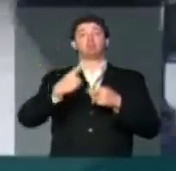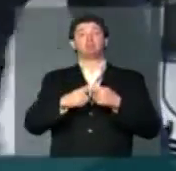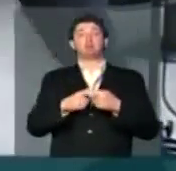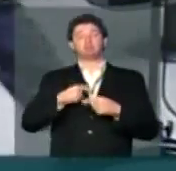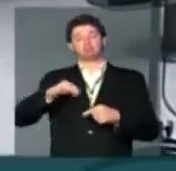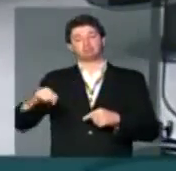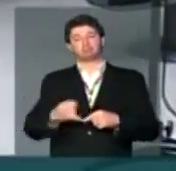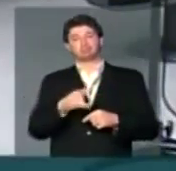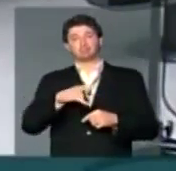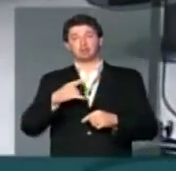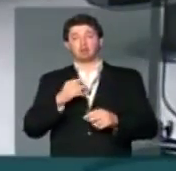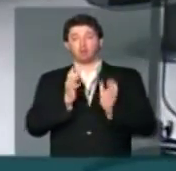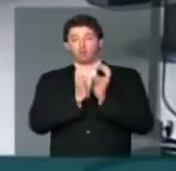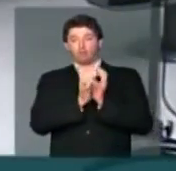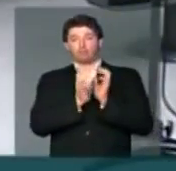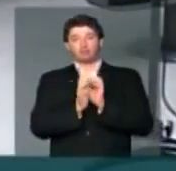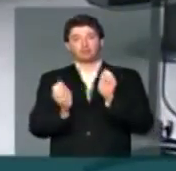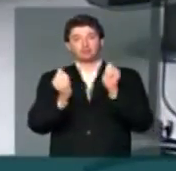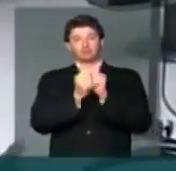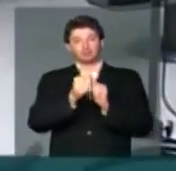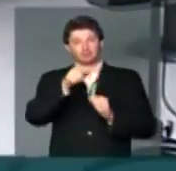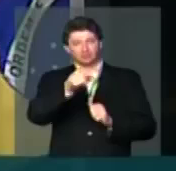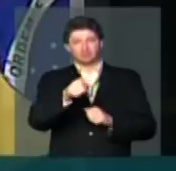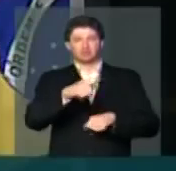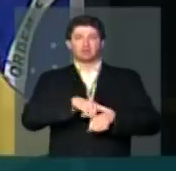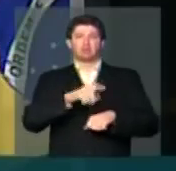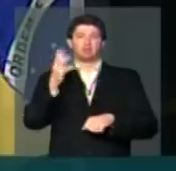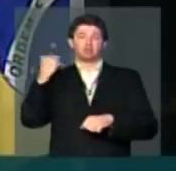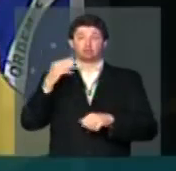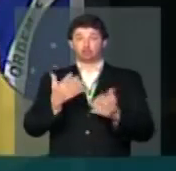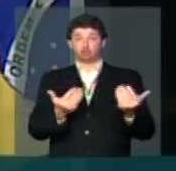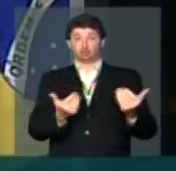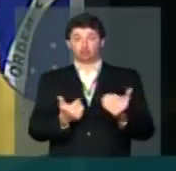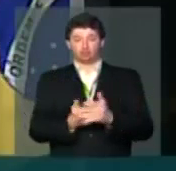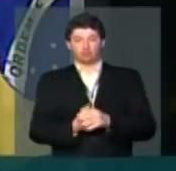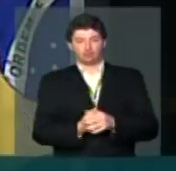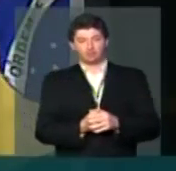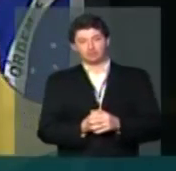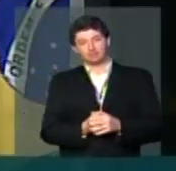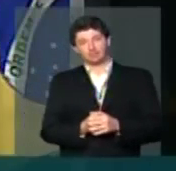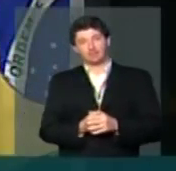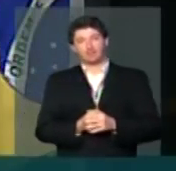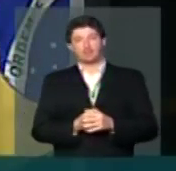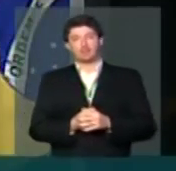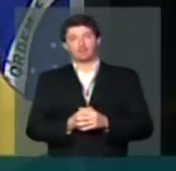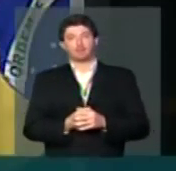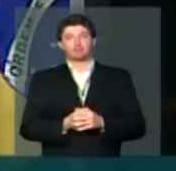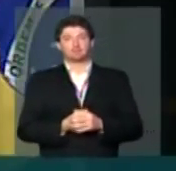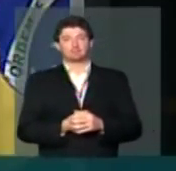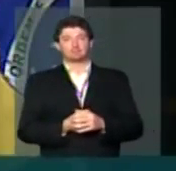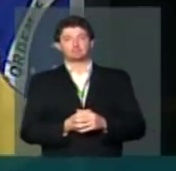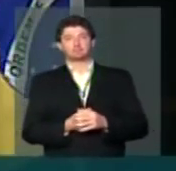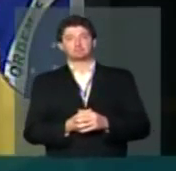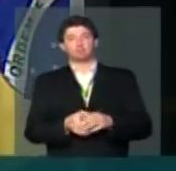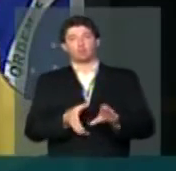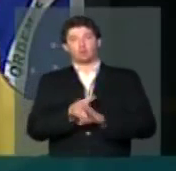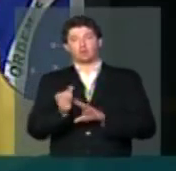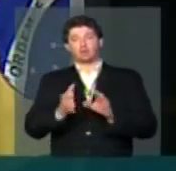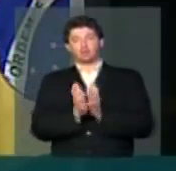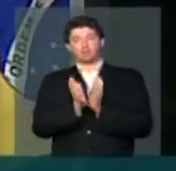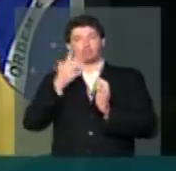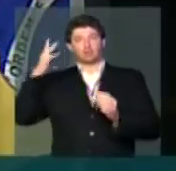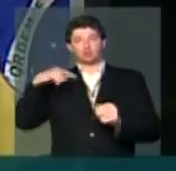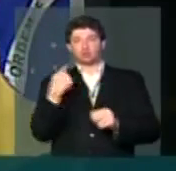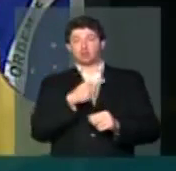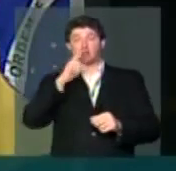oportunidade de conviver com Vossa Excelência, ainda jovem, como é jovem, dirigindo o nosso partido